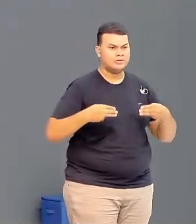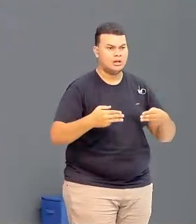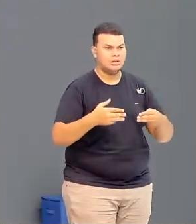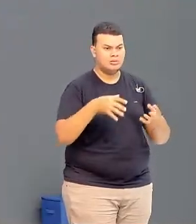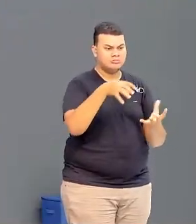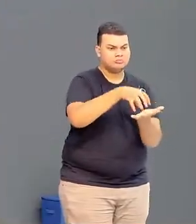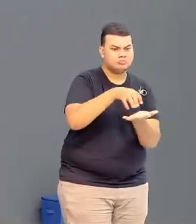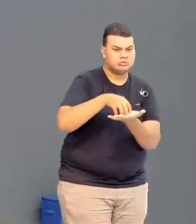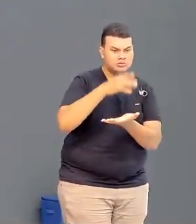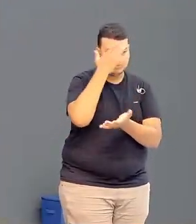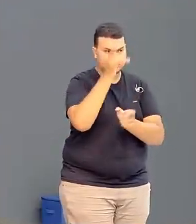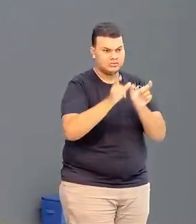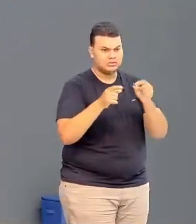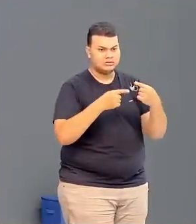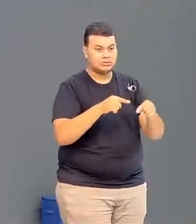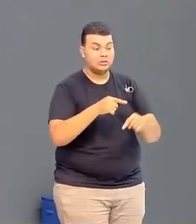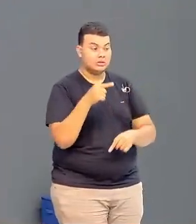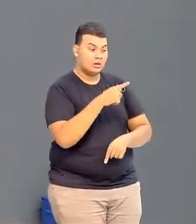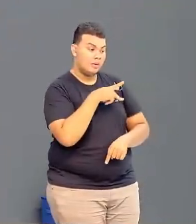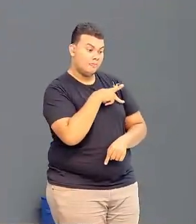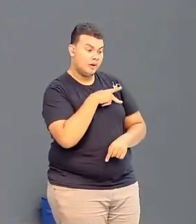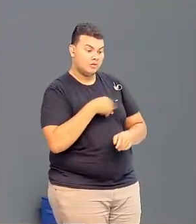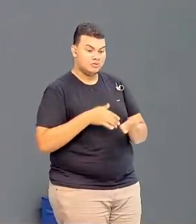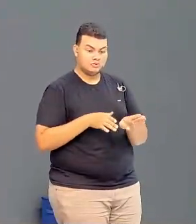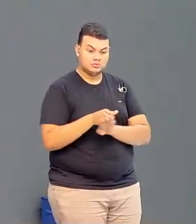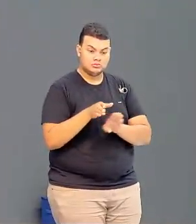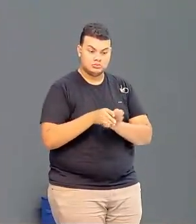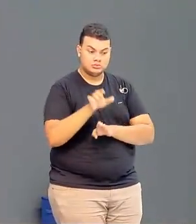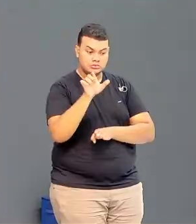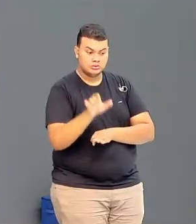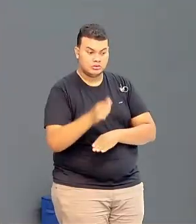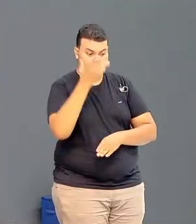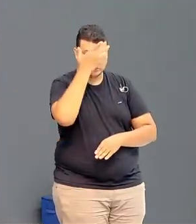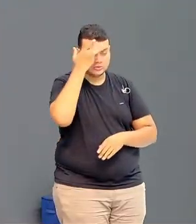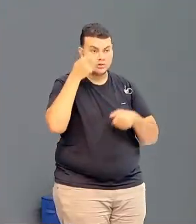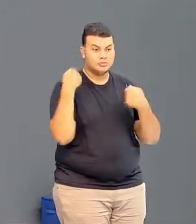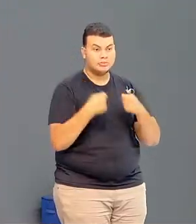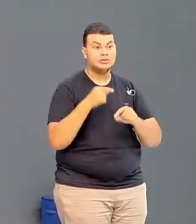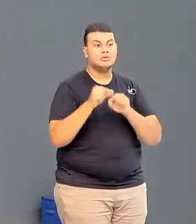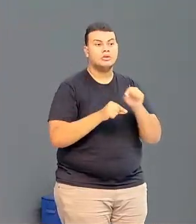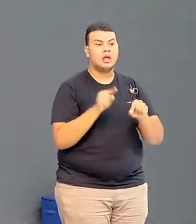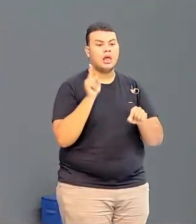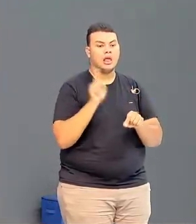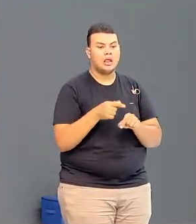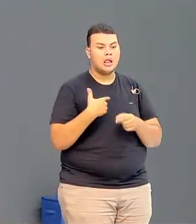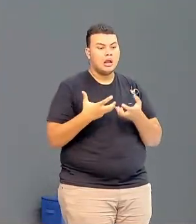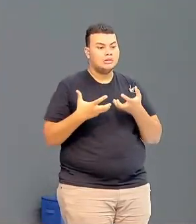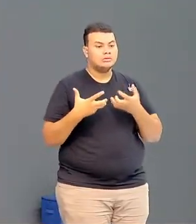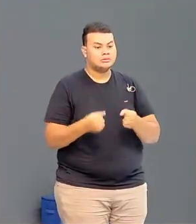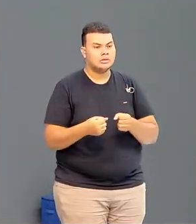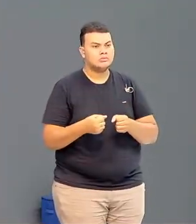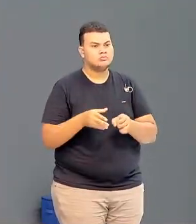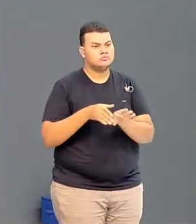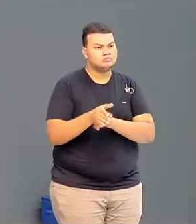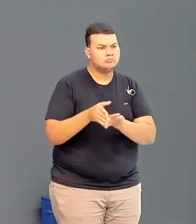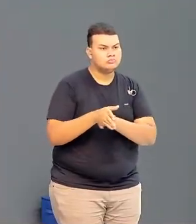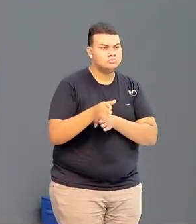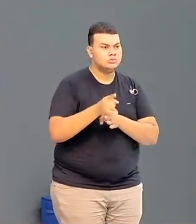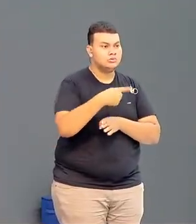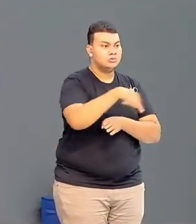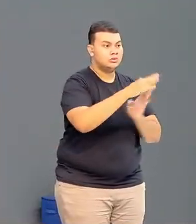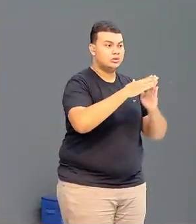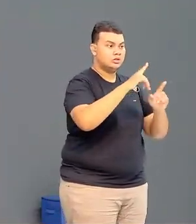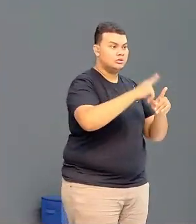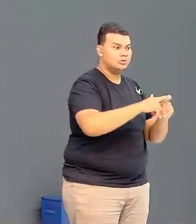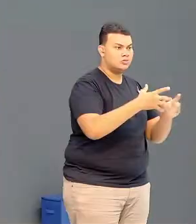pessoas, e aí Paulo deu a orientação de que essa pessoa precisava passar por um crivo de correção. A igreja se